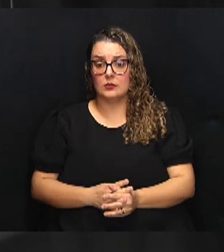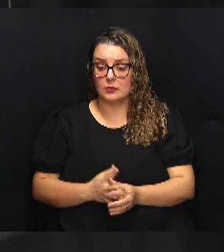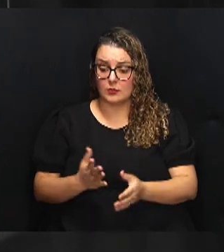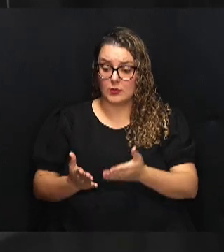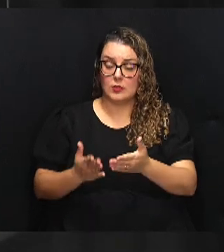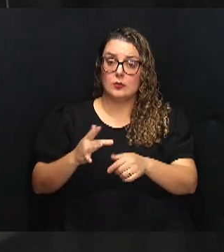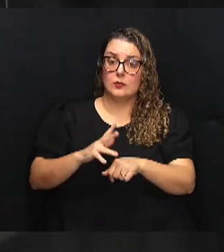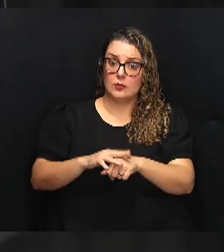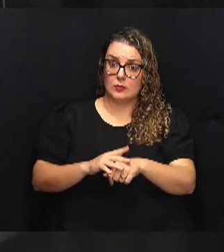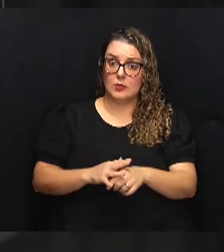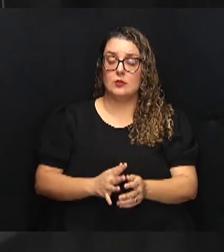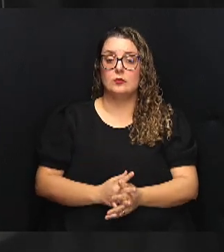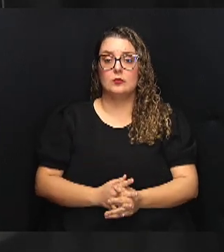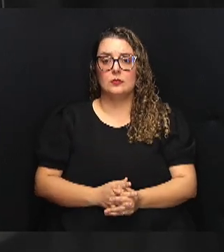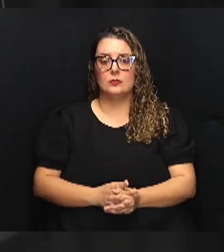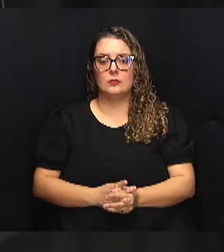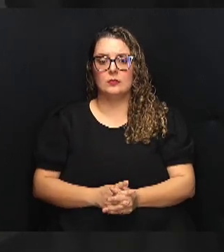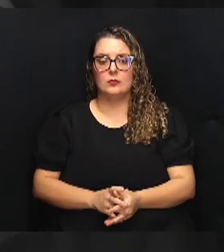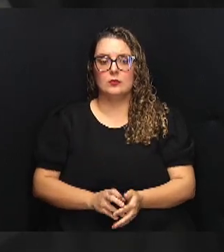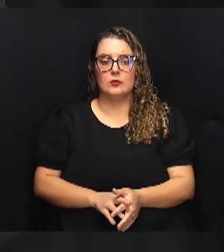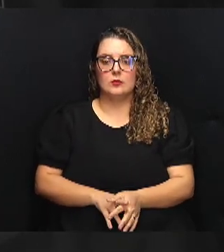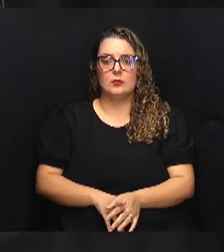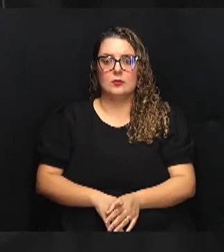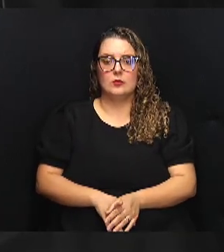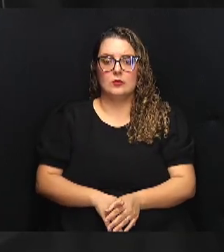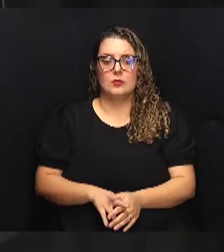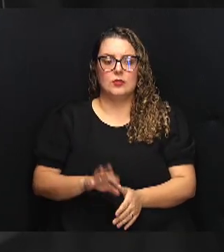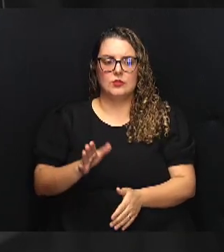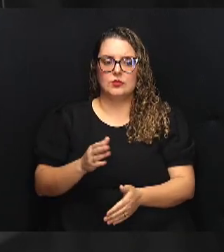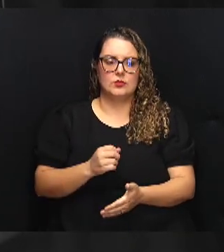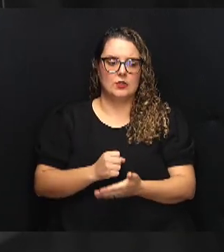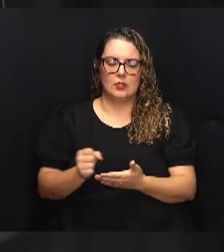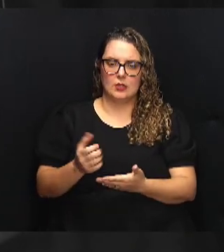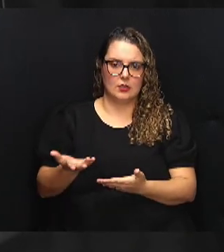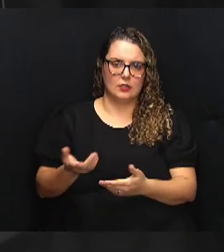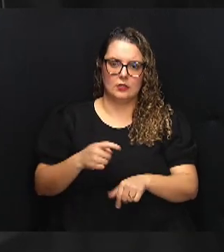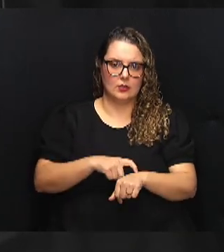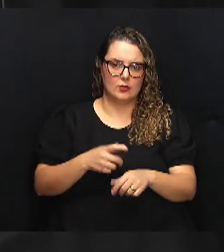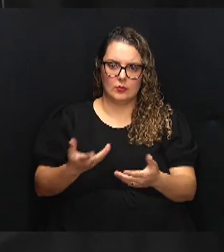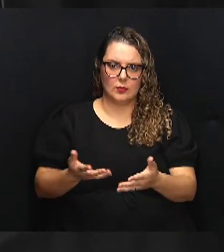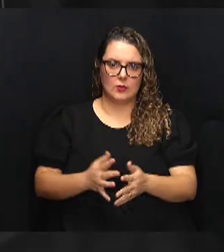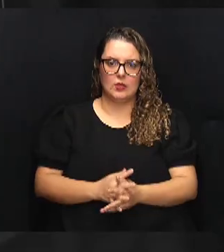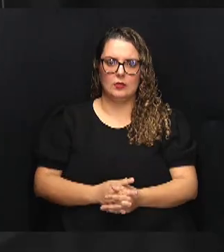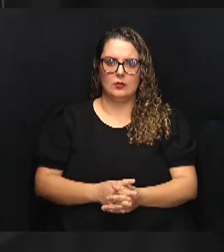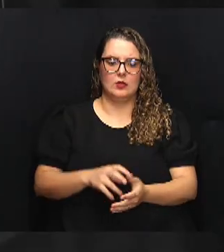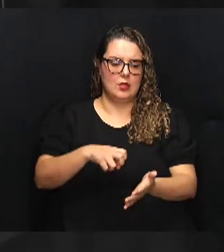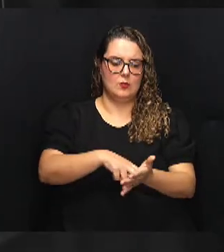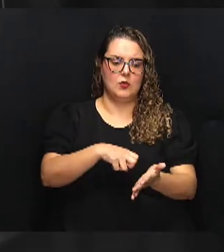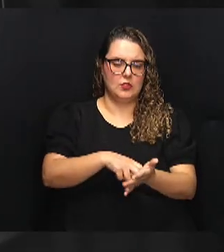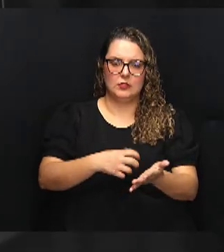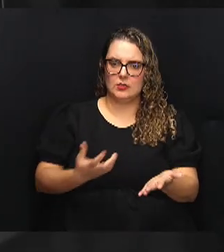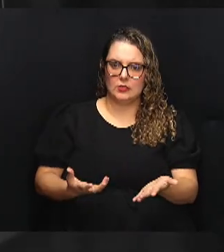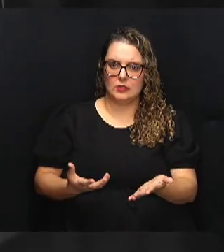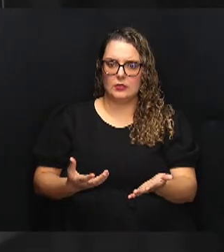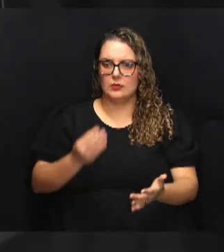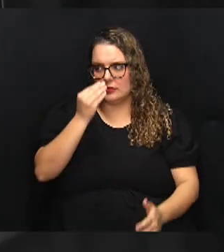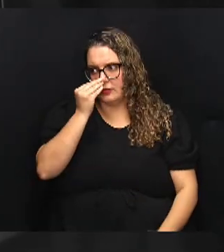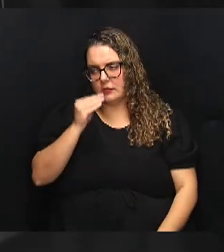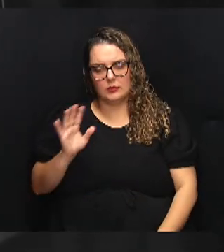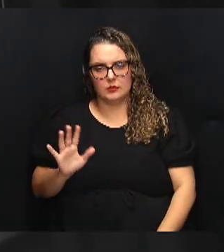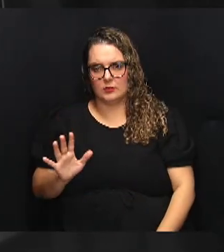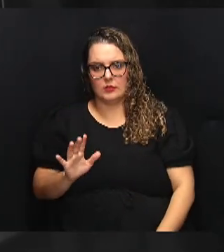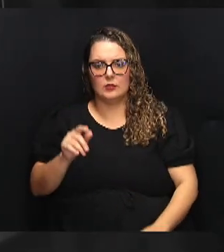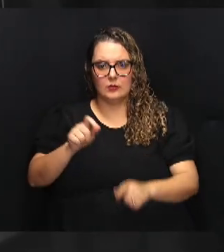uma doença, né? Já se passou aquela época em que você punia, em que você ignorava. Não, a